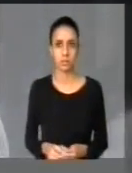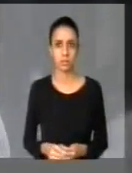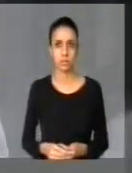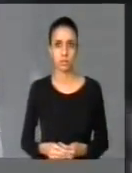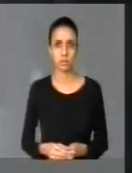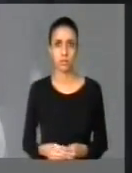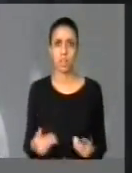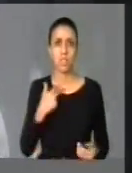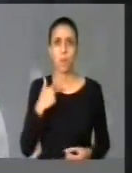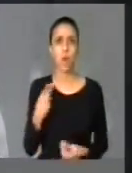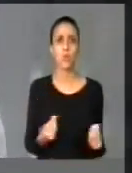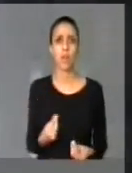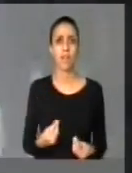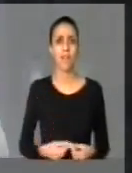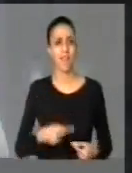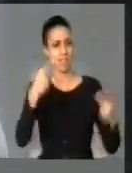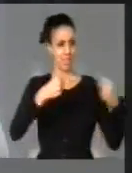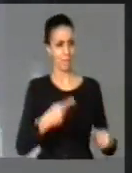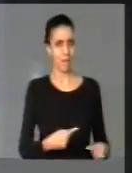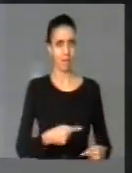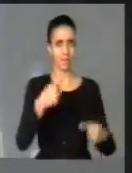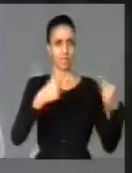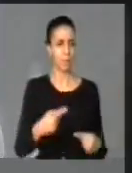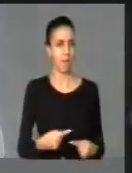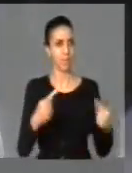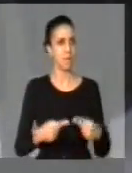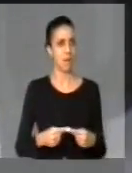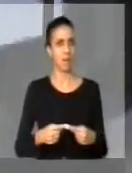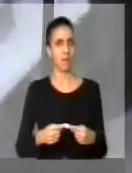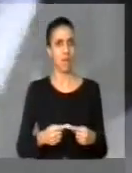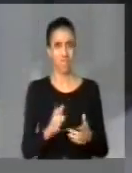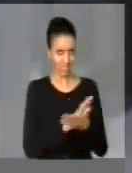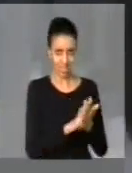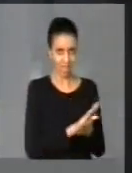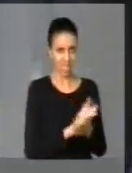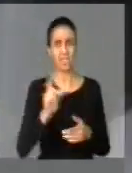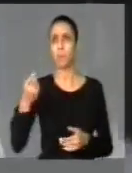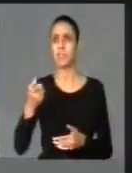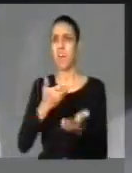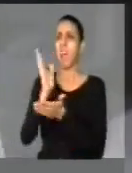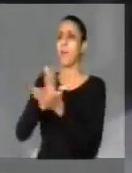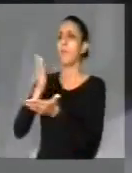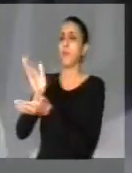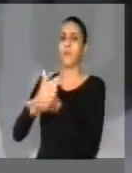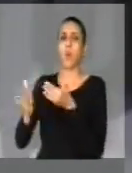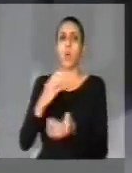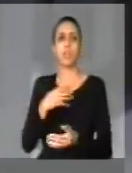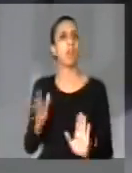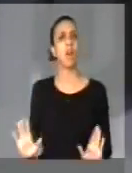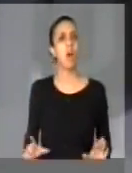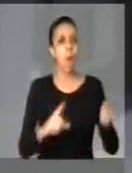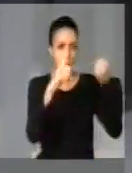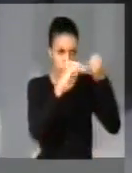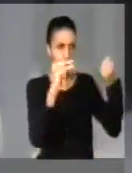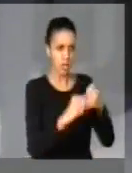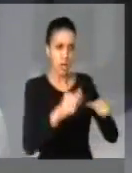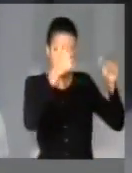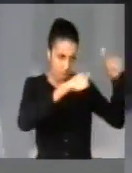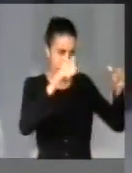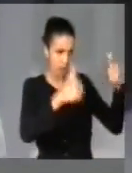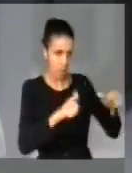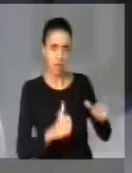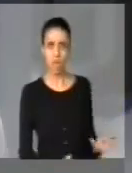é admissível disse d pata que não se debatem se aprove atabalhoadamente necessário discutir artigo por artigo é um